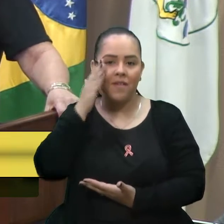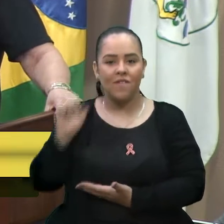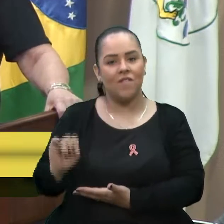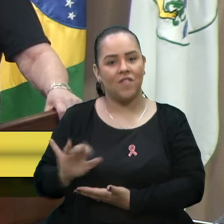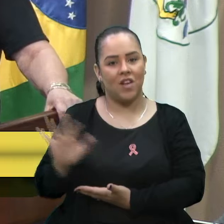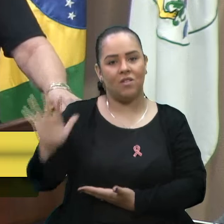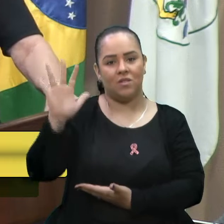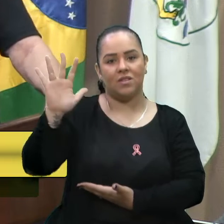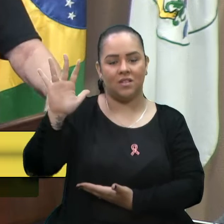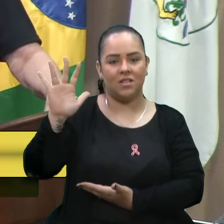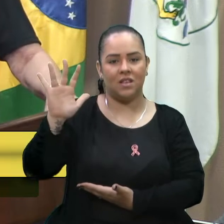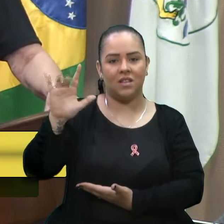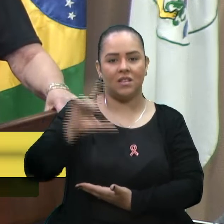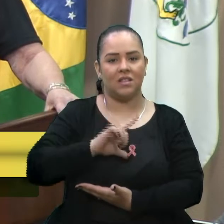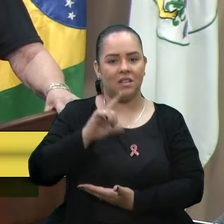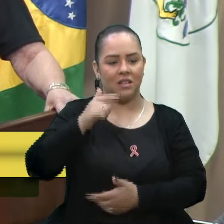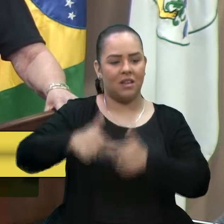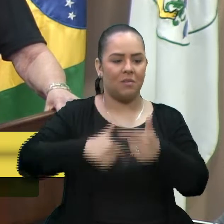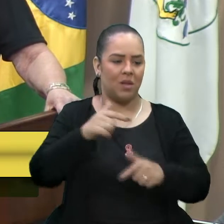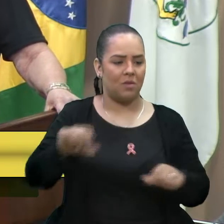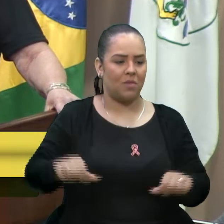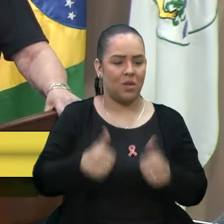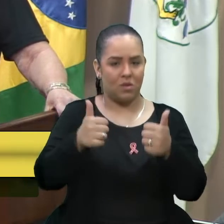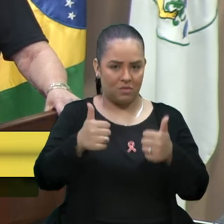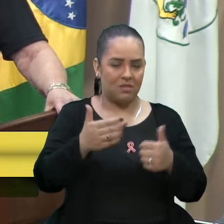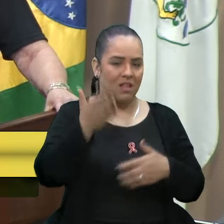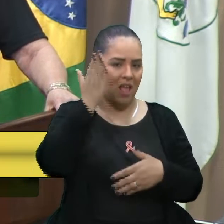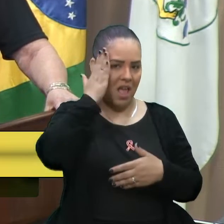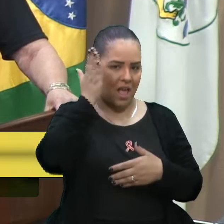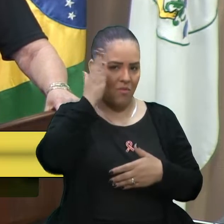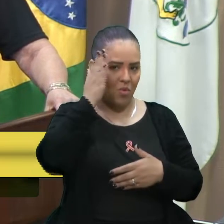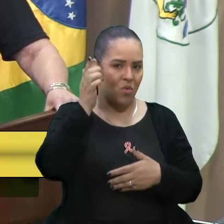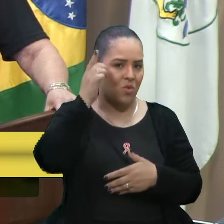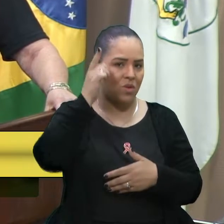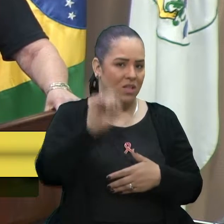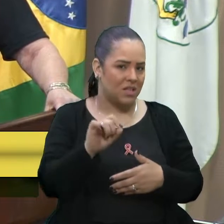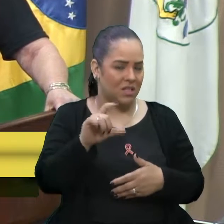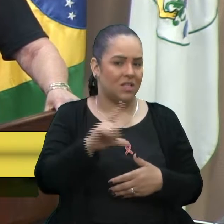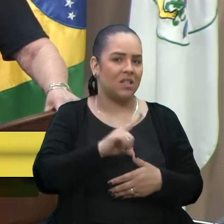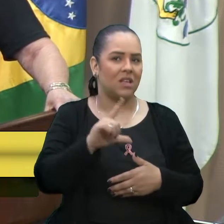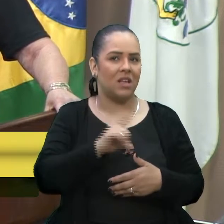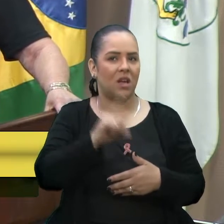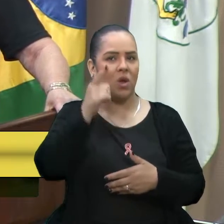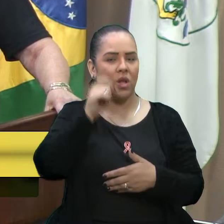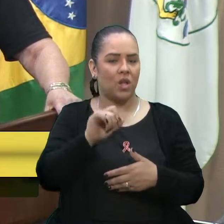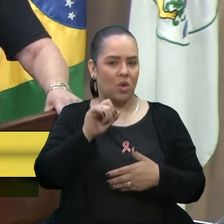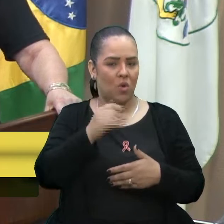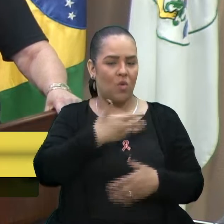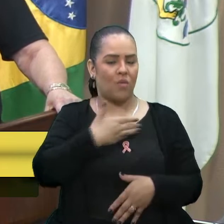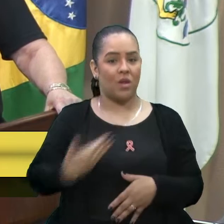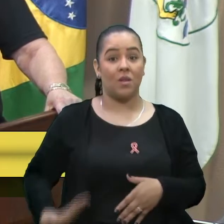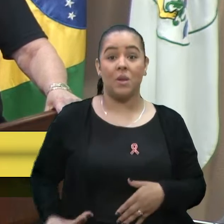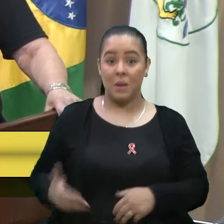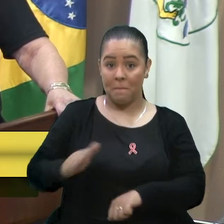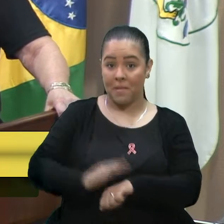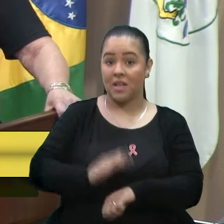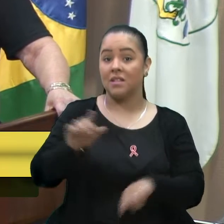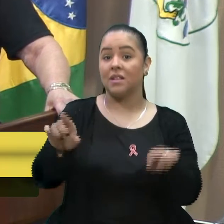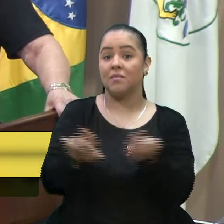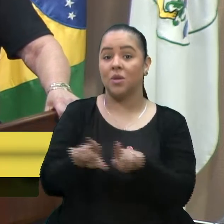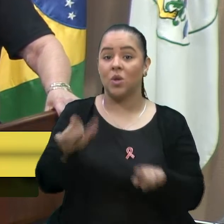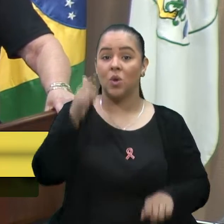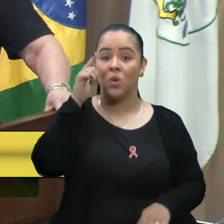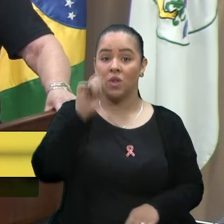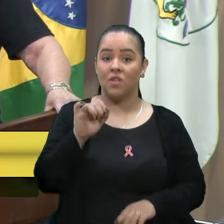de trabalho e a trimestralidade, souberam ganhar o quadro e conseguiram governar, e mais do que isso,